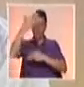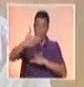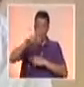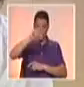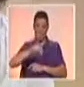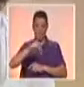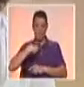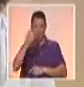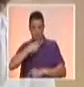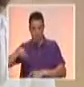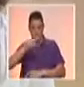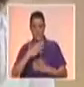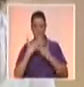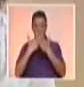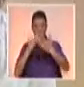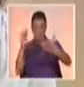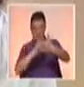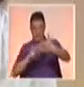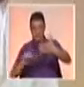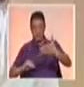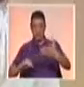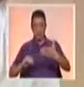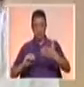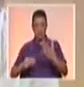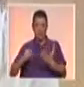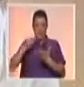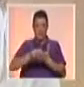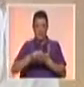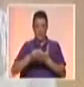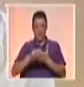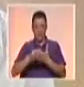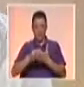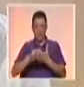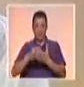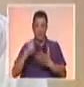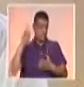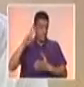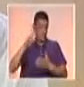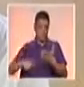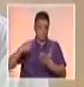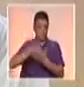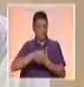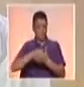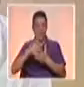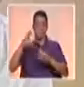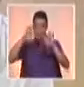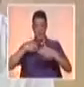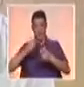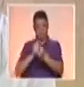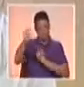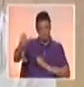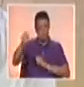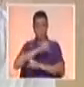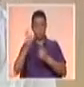única coisa que nós pedimos na inscrição é a entrega de uma caução que é devolvida no fim, apenas para que não se